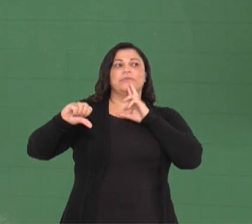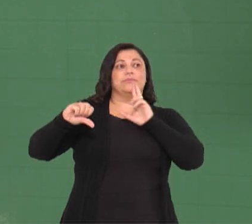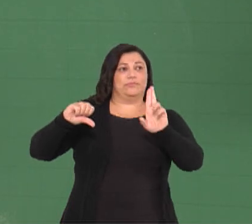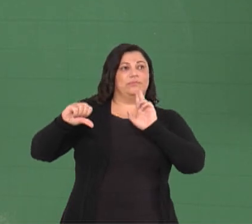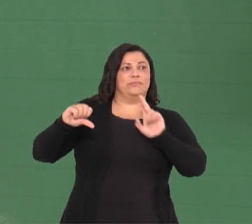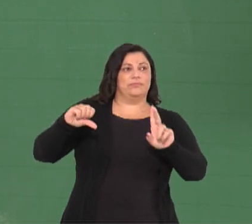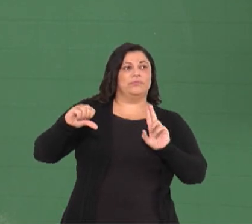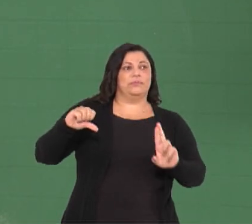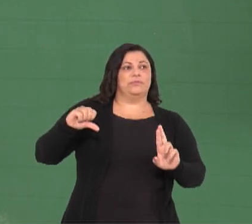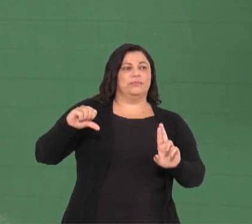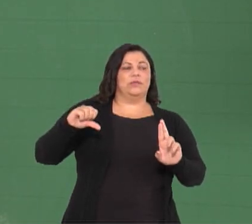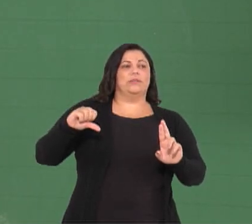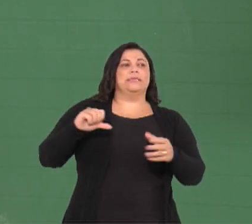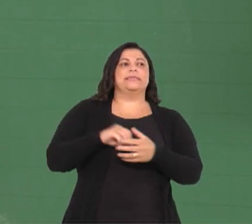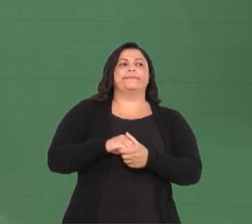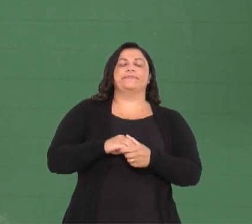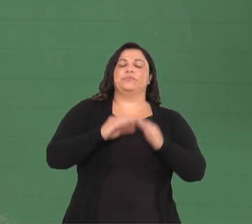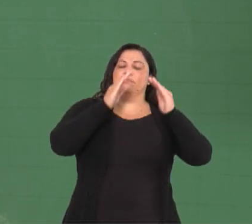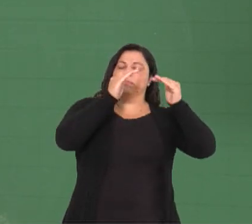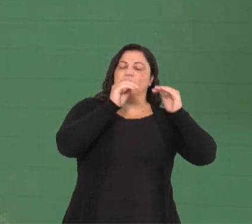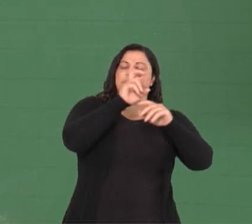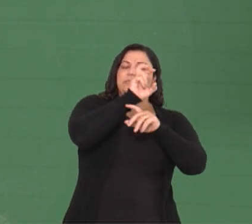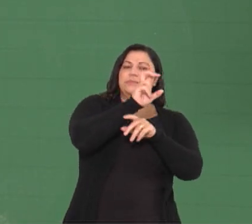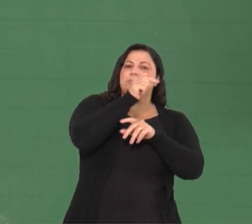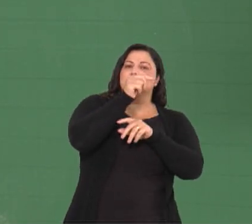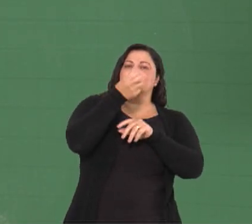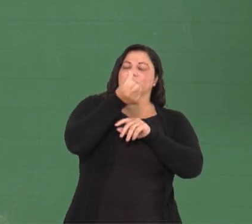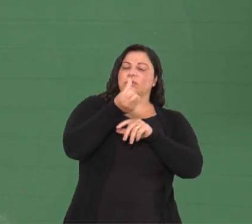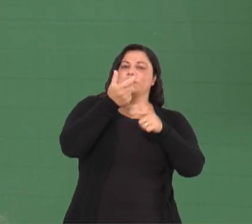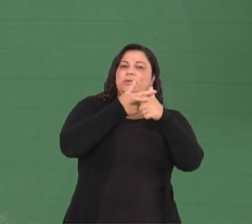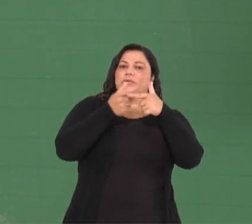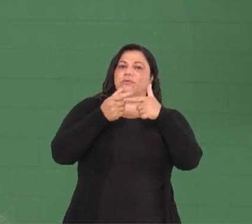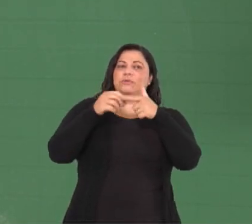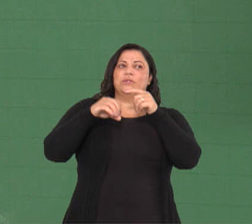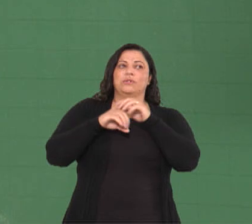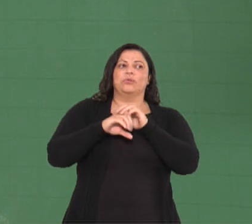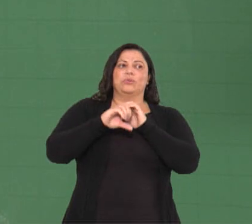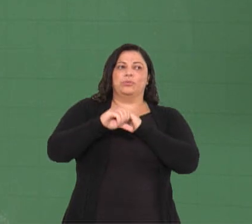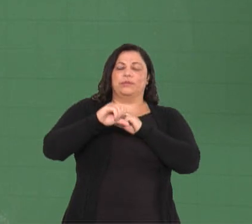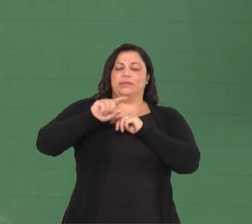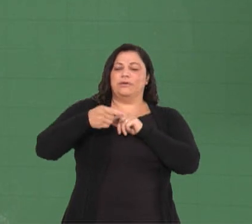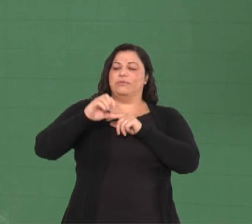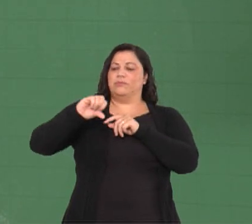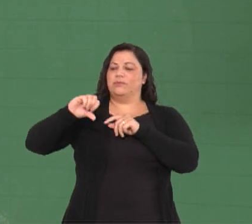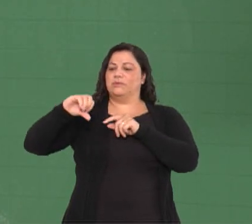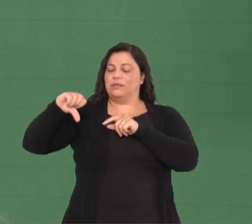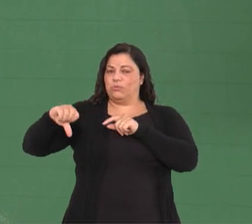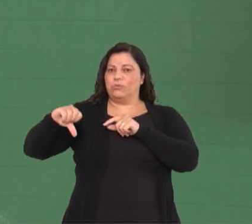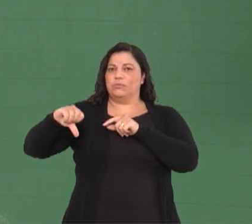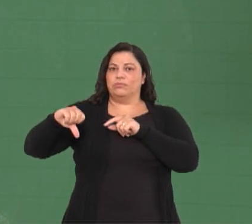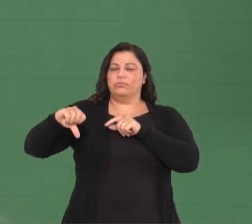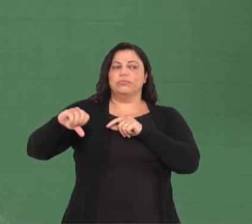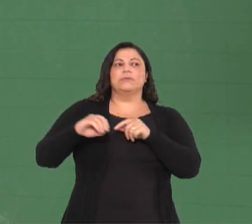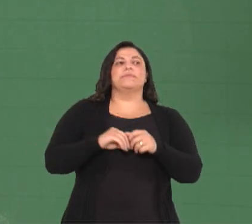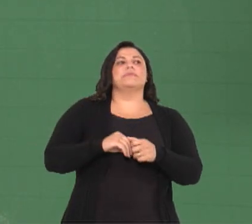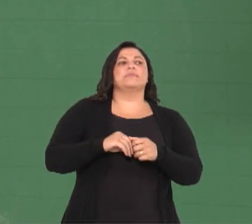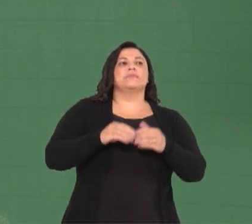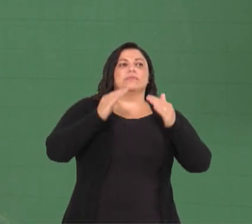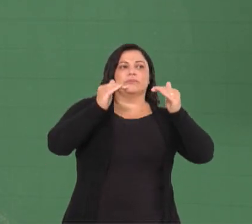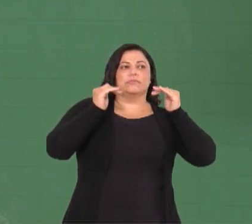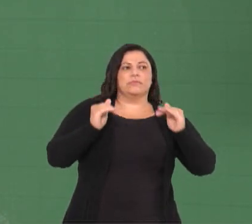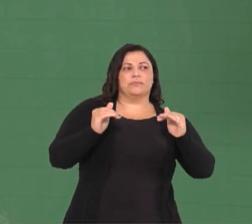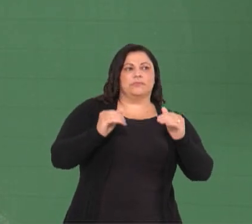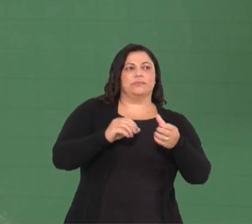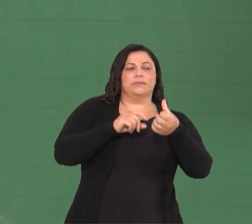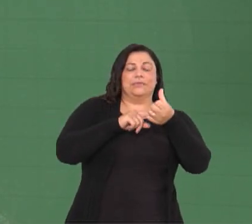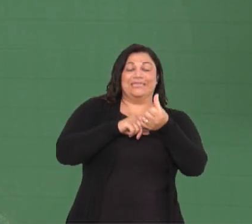Divide 576 por 0,09 e aí você obtém 6.400. Só repete aqui o 10 elevado a menos 3 aqui na